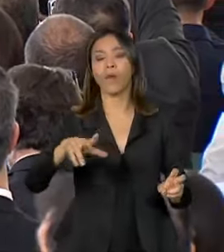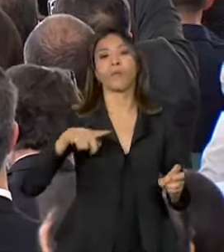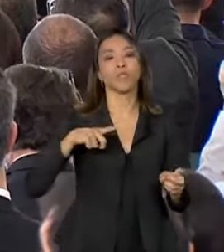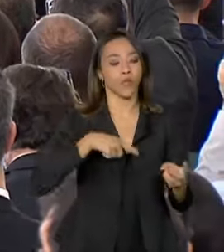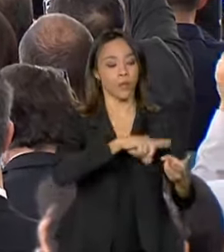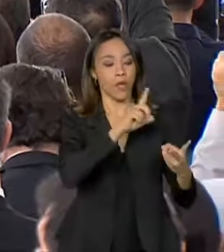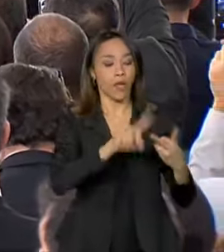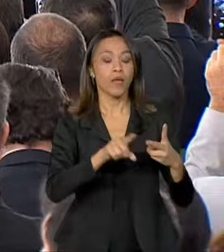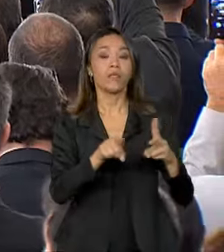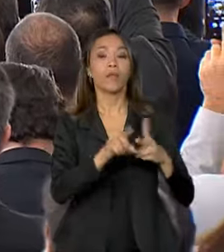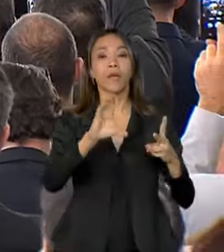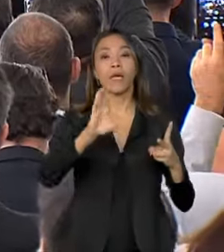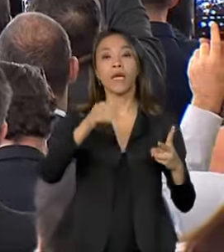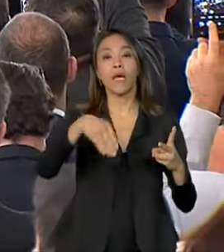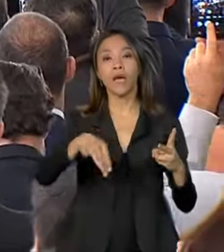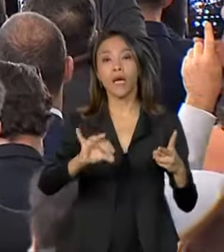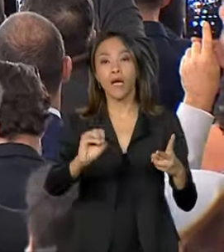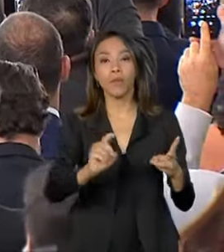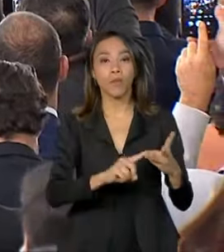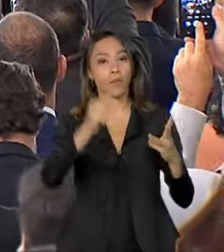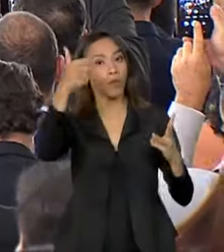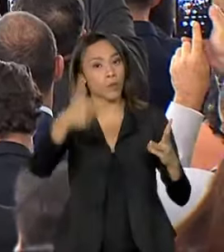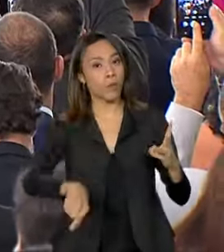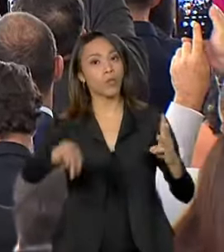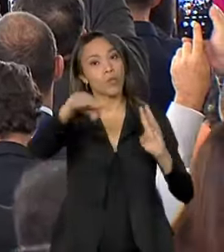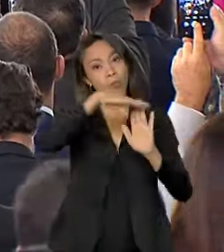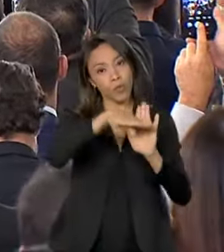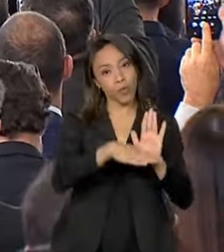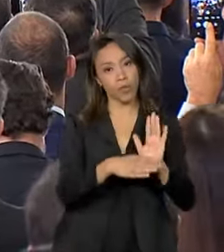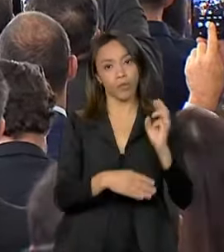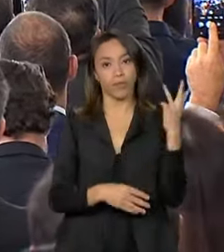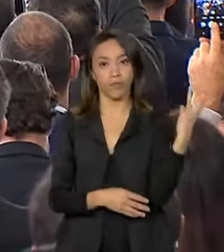programa Ecoinvest Brasil.